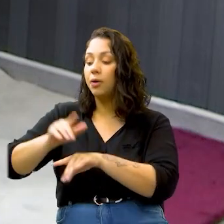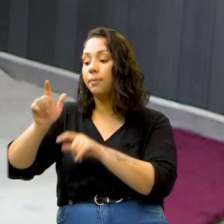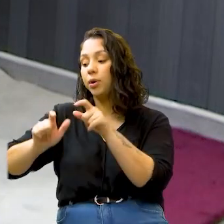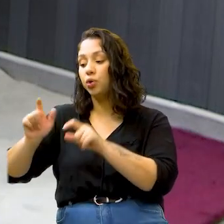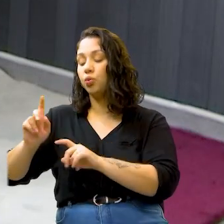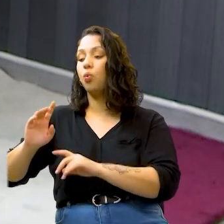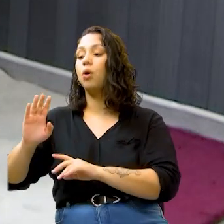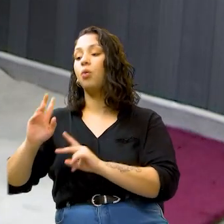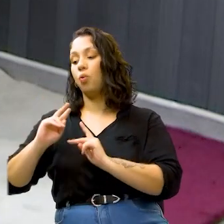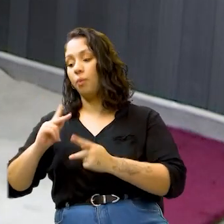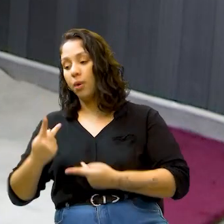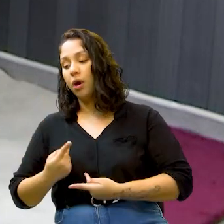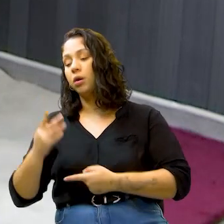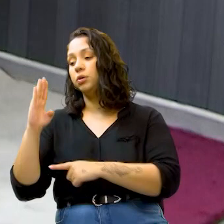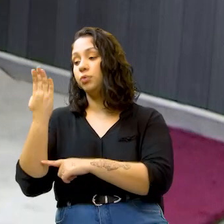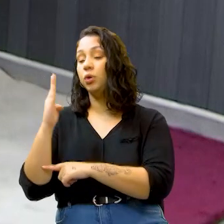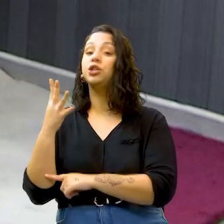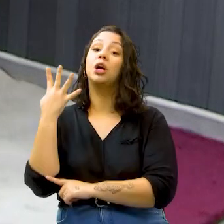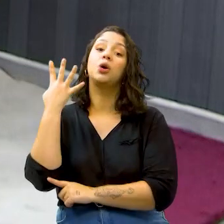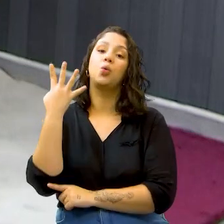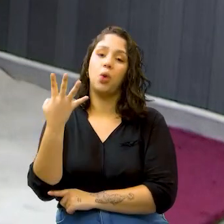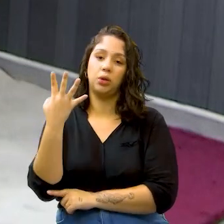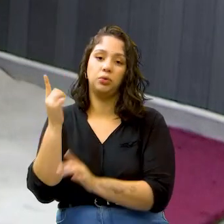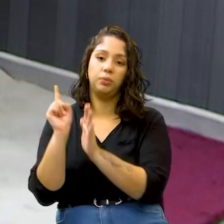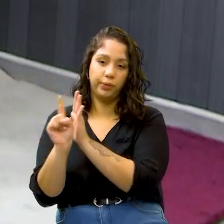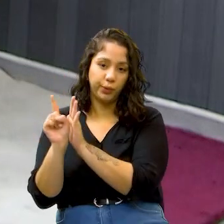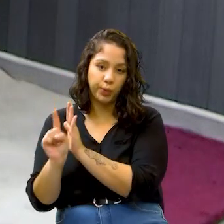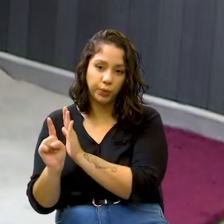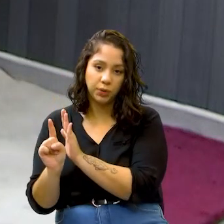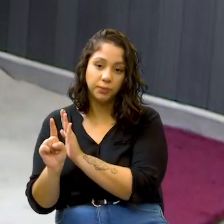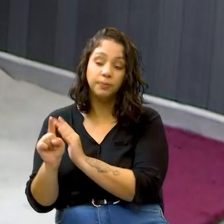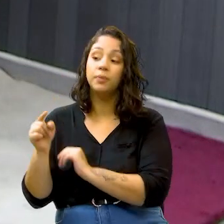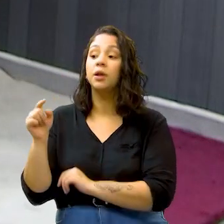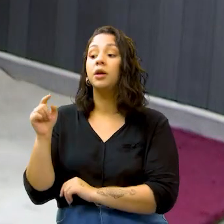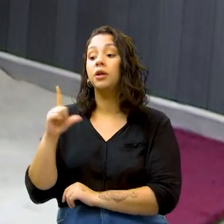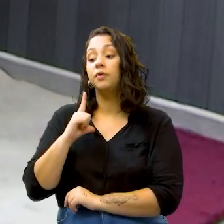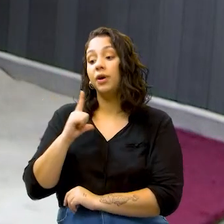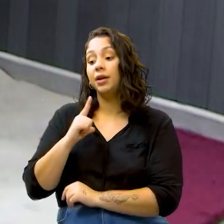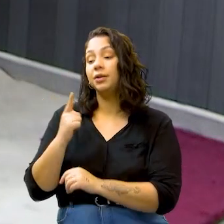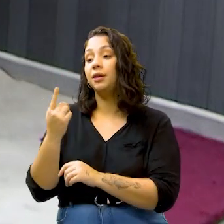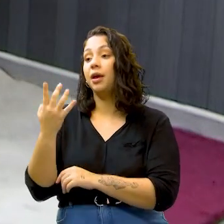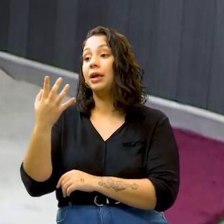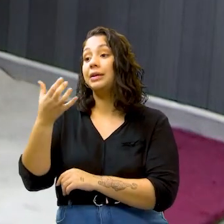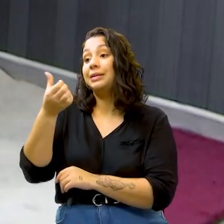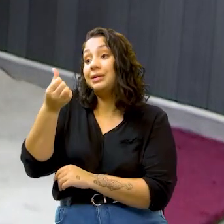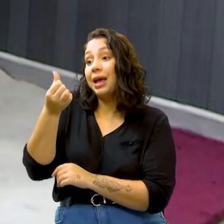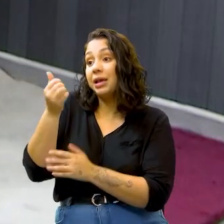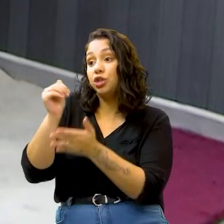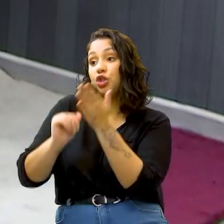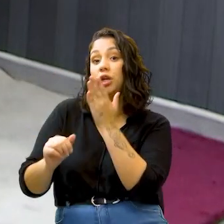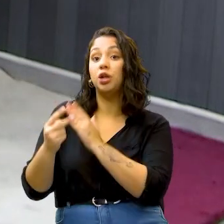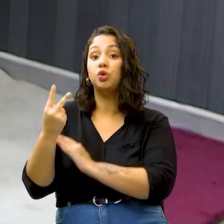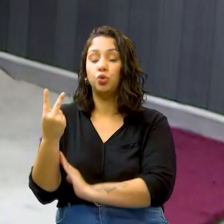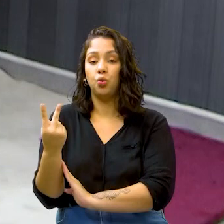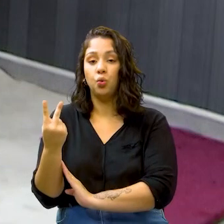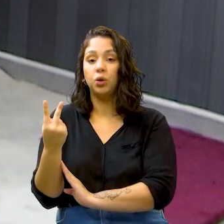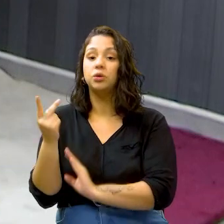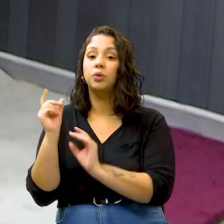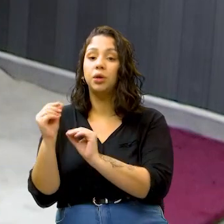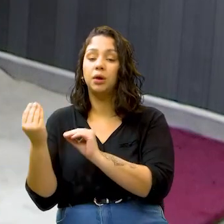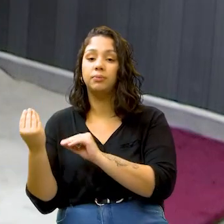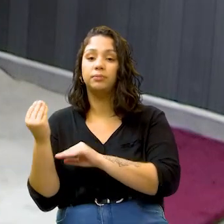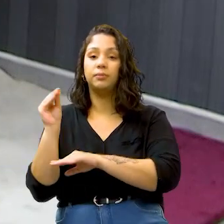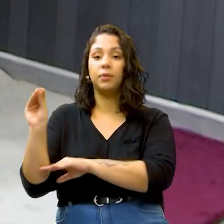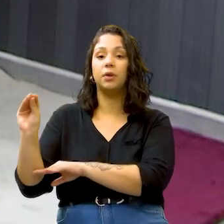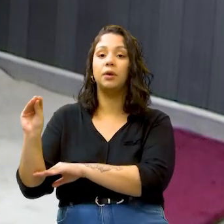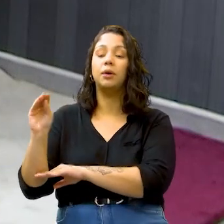para o pessoal de humanas e o pessoal de biológicas terão quatro questões e aí essas duas questões da menos de matemática em ciências